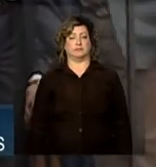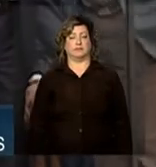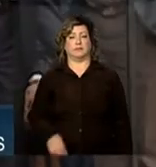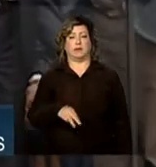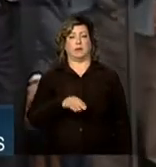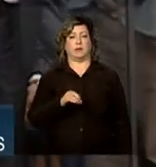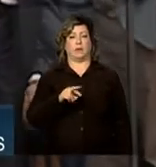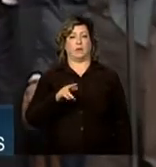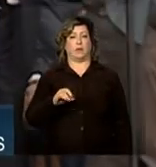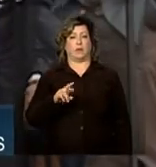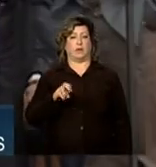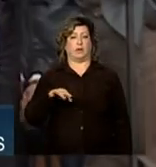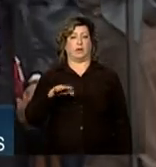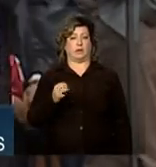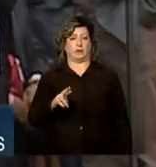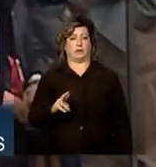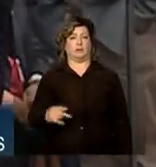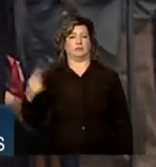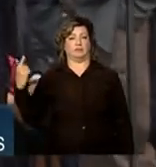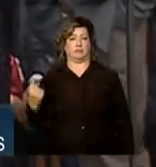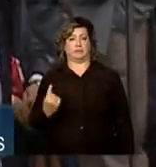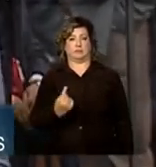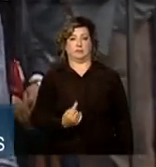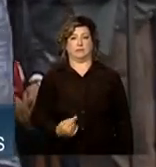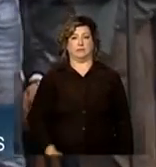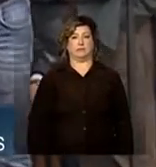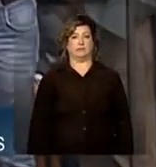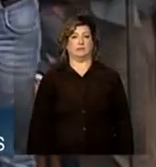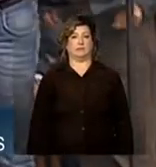Morro Reuter, Adair Ricardo Bom.